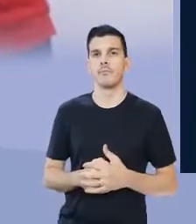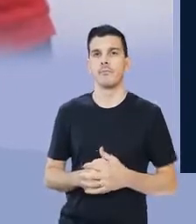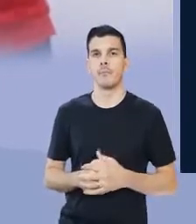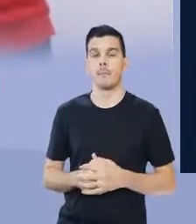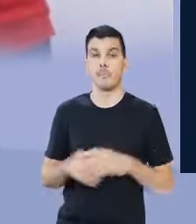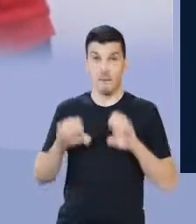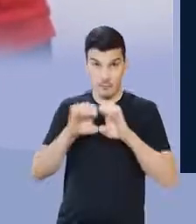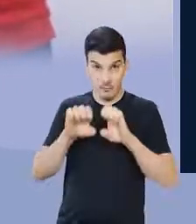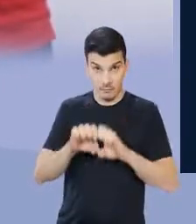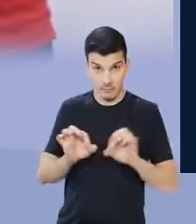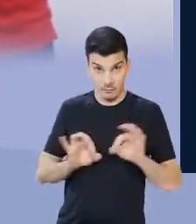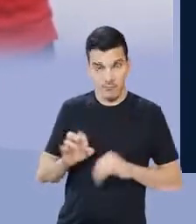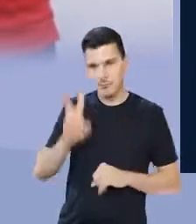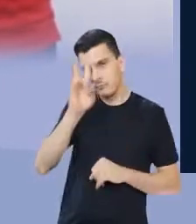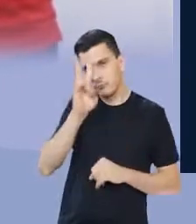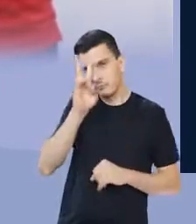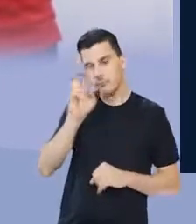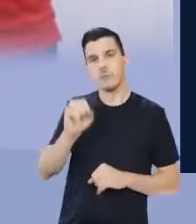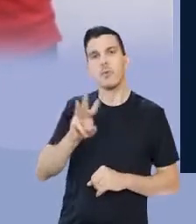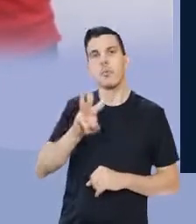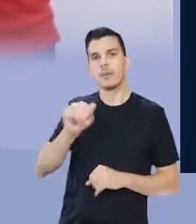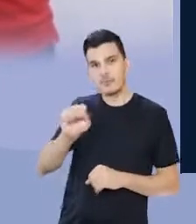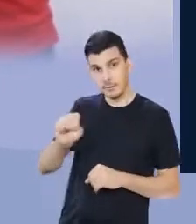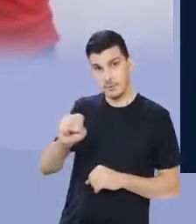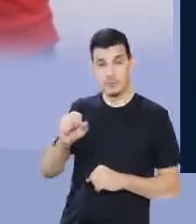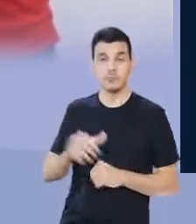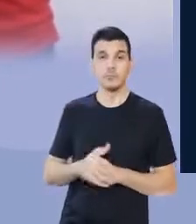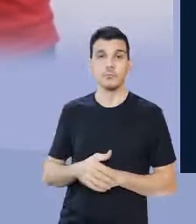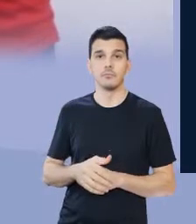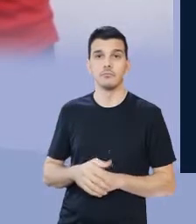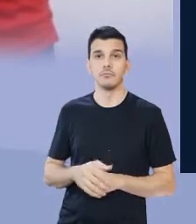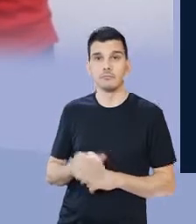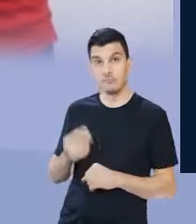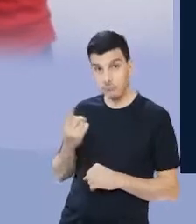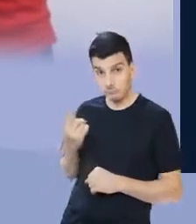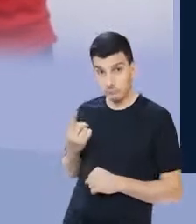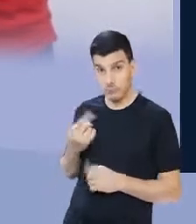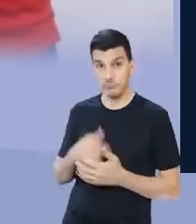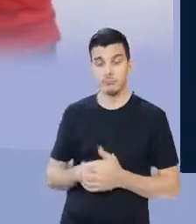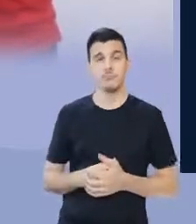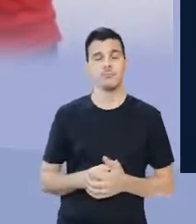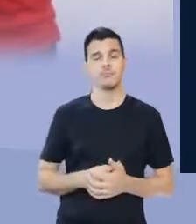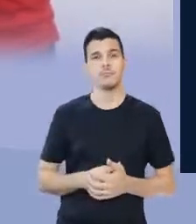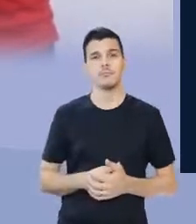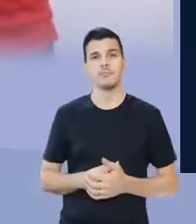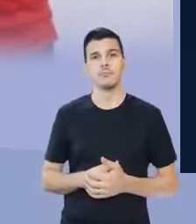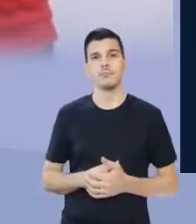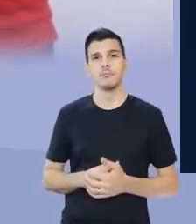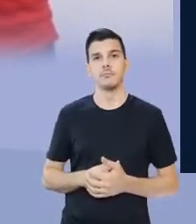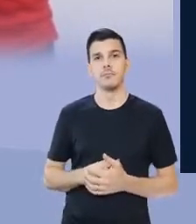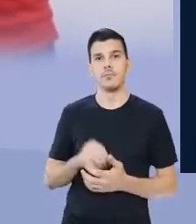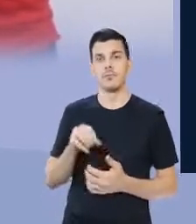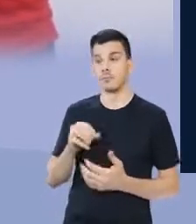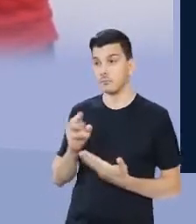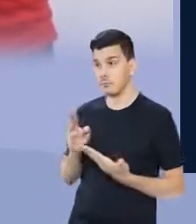estrutura. Lembrando, o was, né, que a gente usa com I, he, she, it, e o were, que a gente usa com you, we, you,